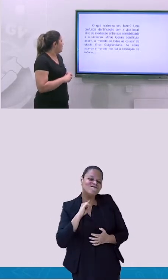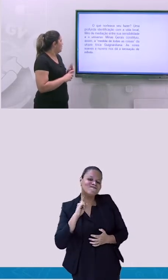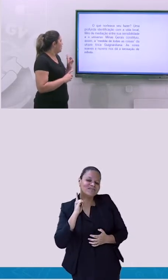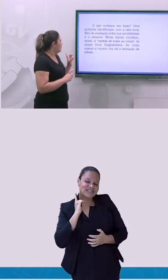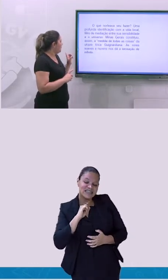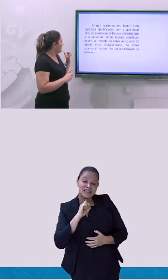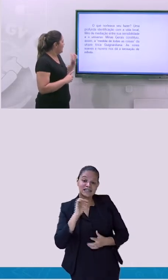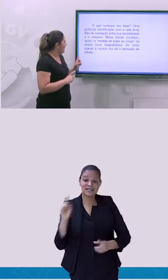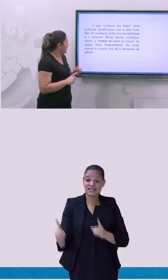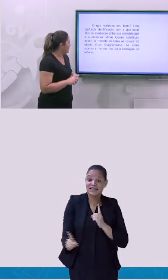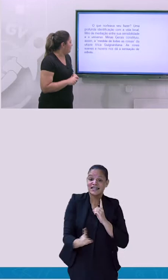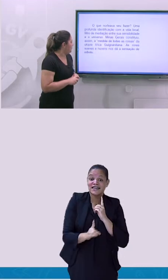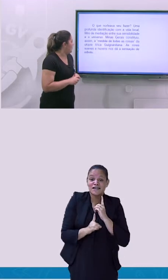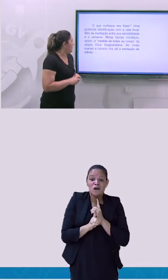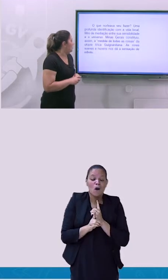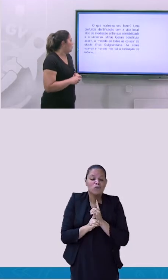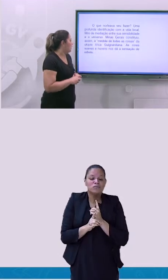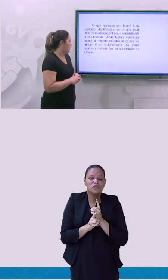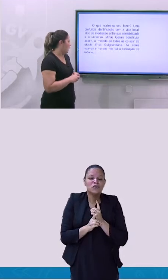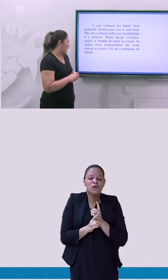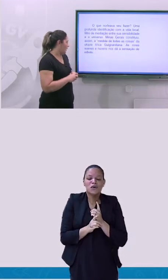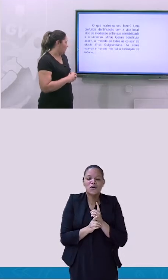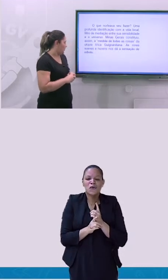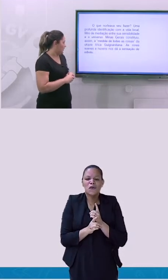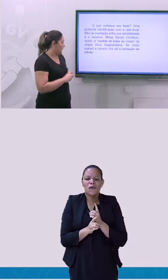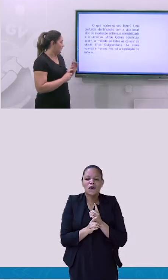utopia lírica